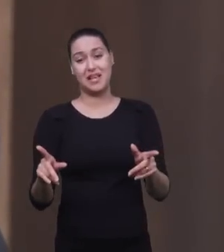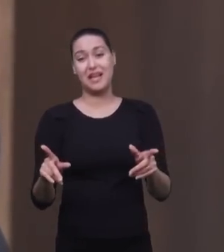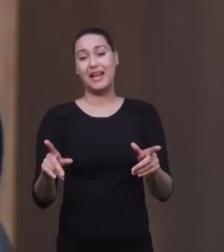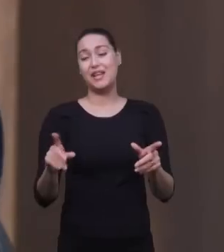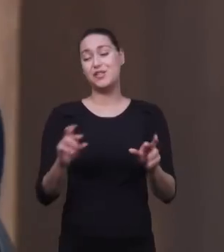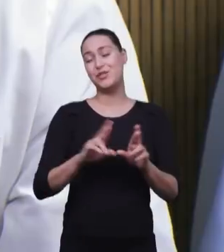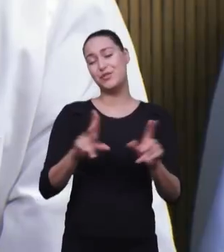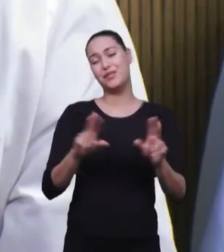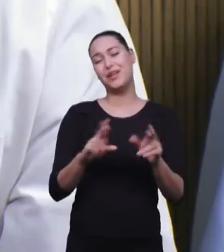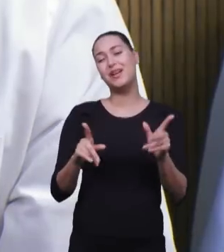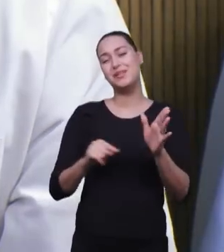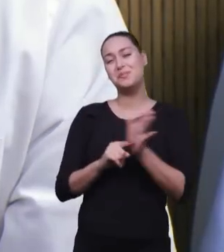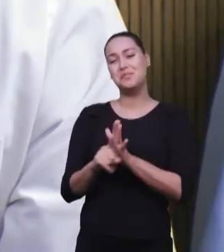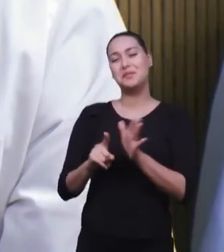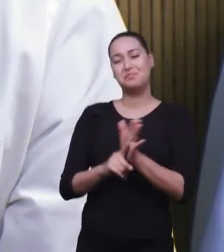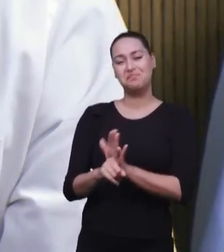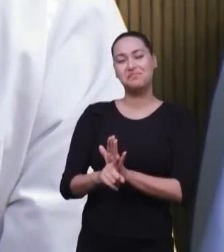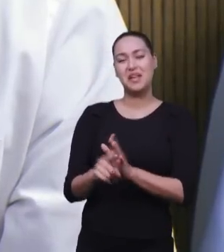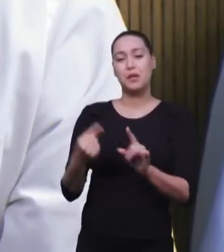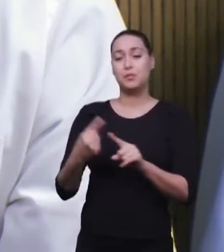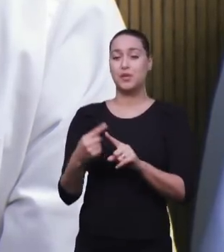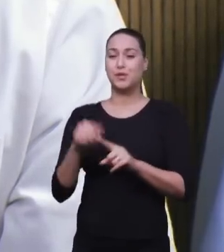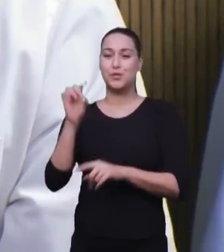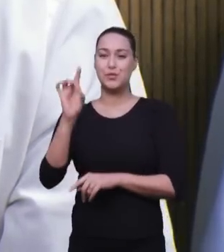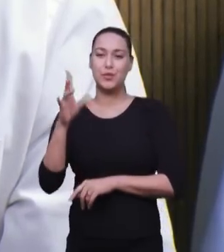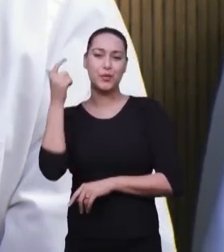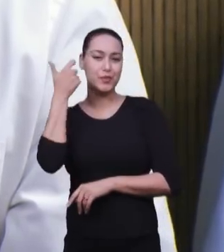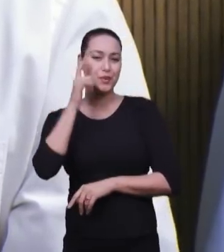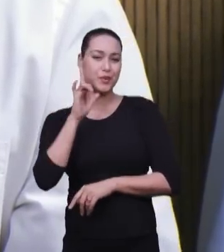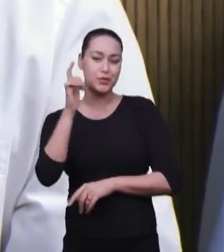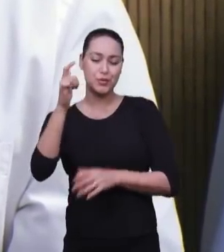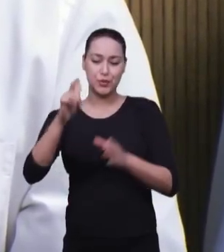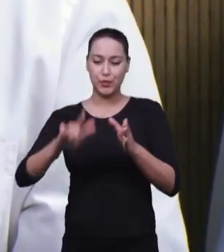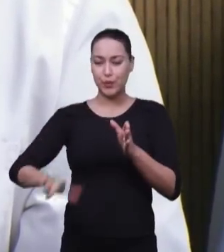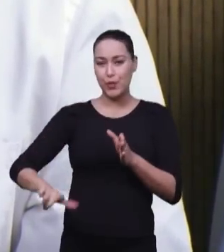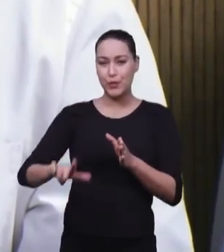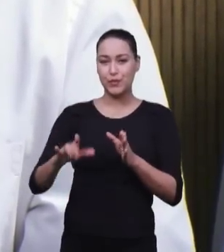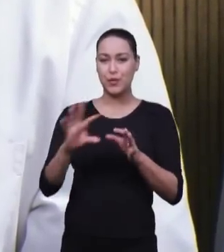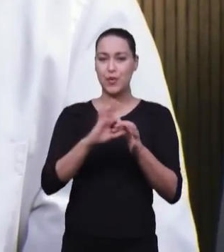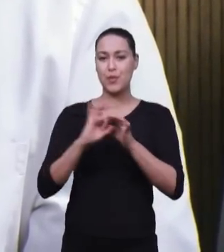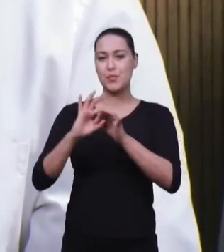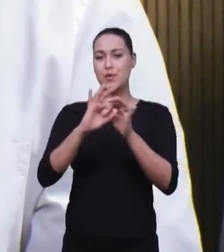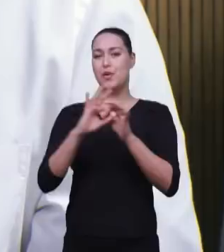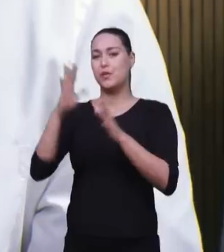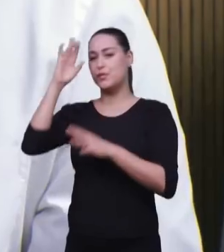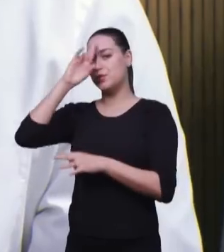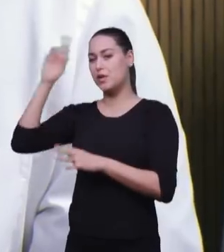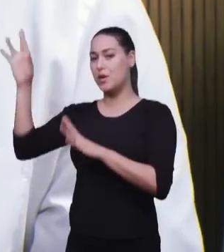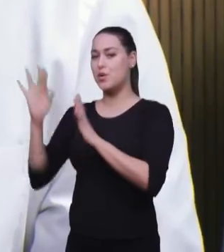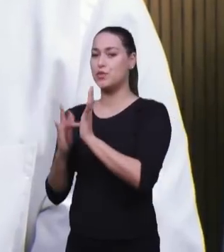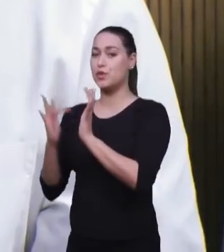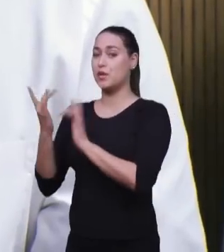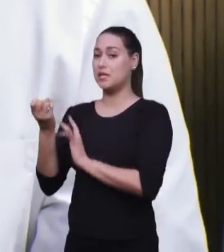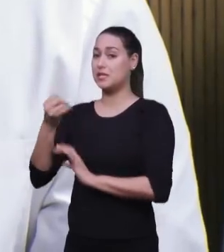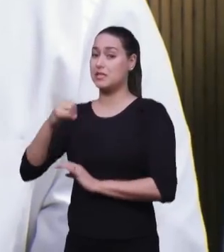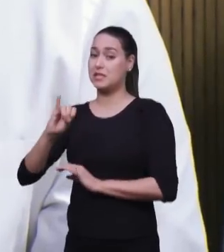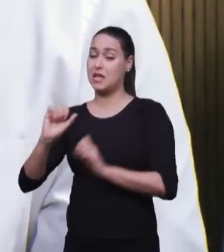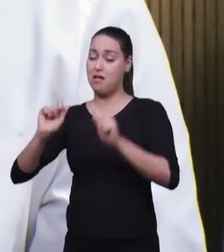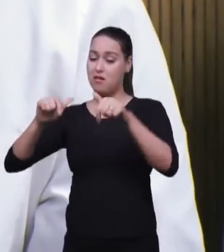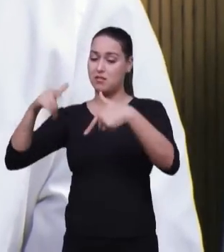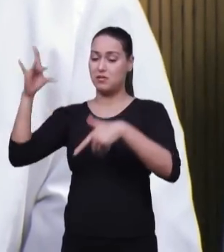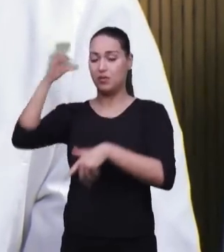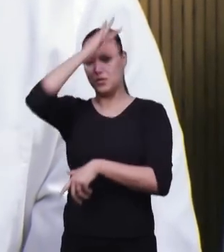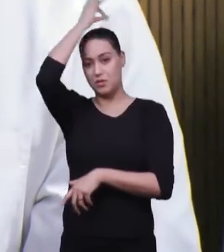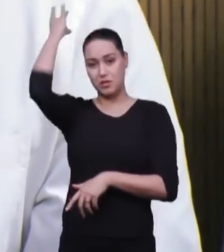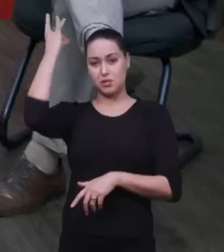aspecto da pergunta, porque ele só vai conseguir novamente manter a comunhão dele com Jesus se isso for